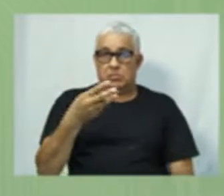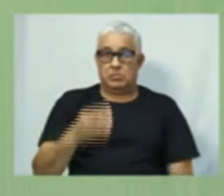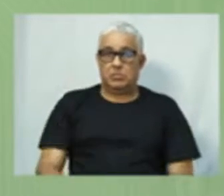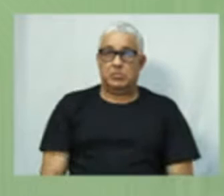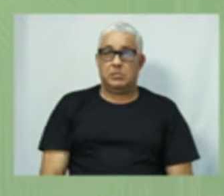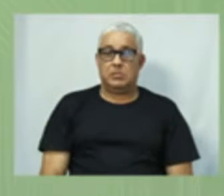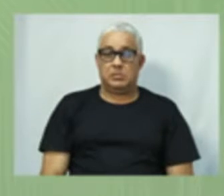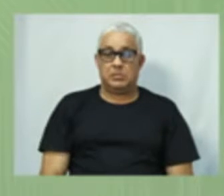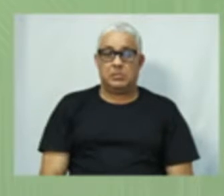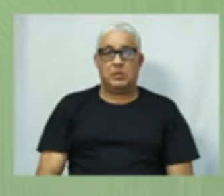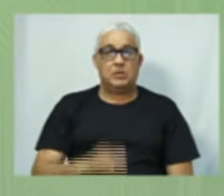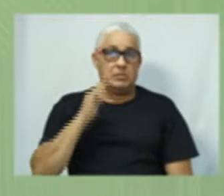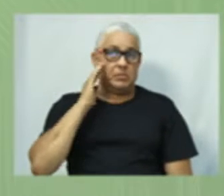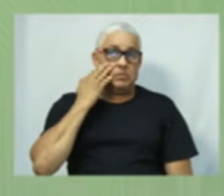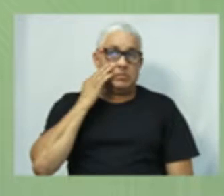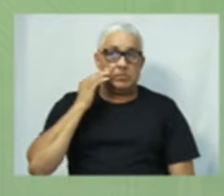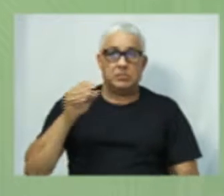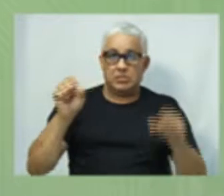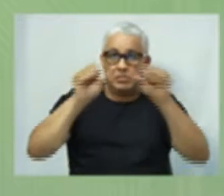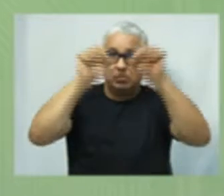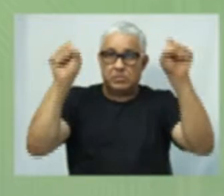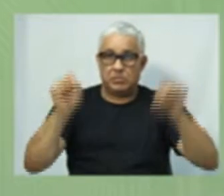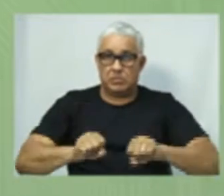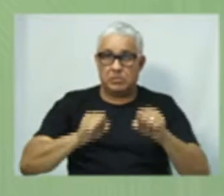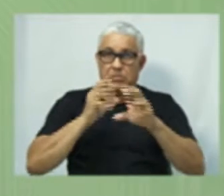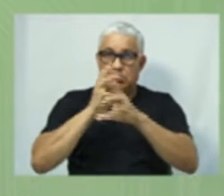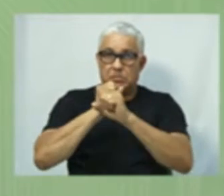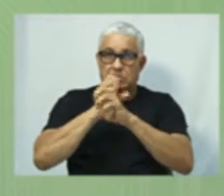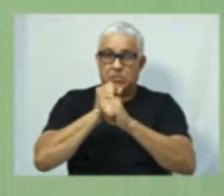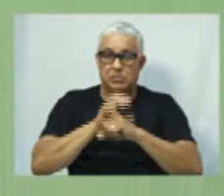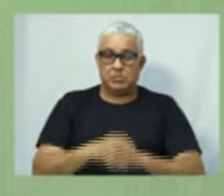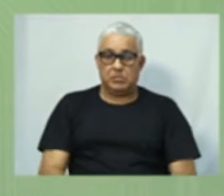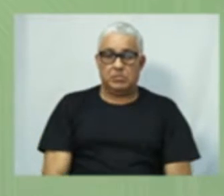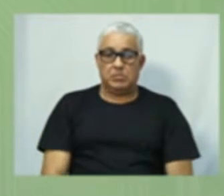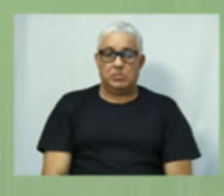será entender o sistema de cálculo